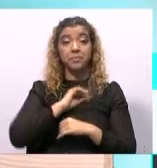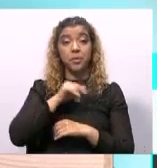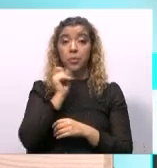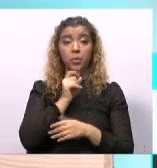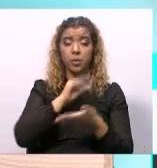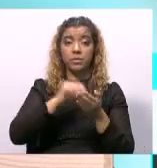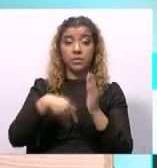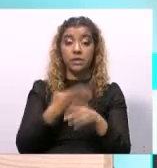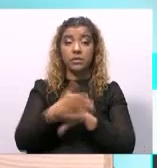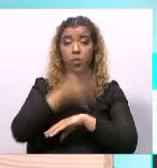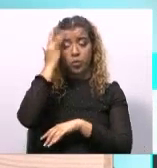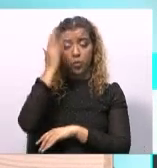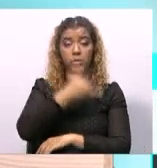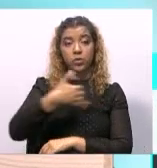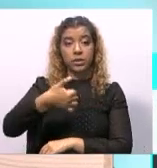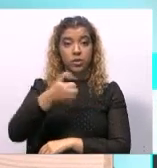inscrever através do número do telefone